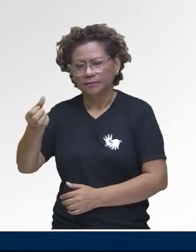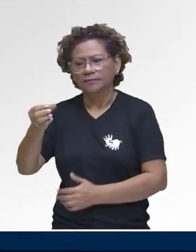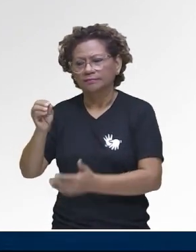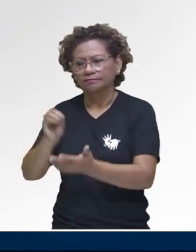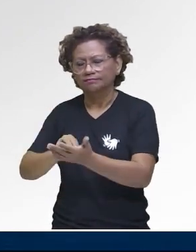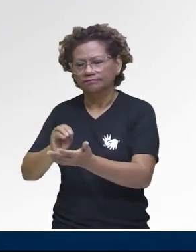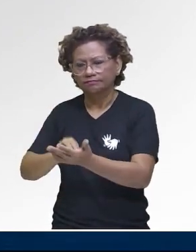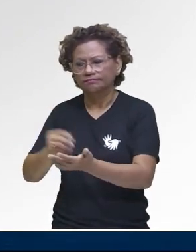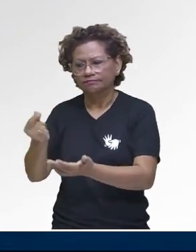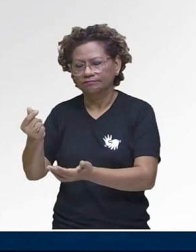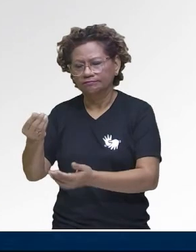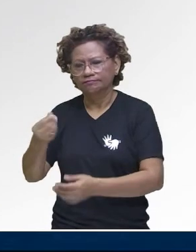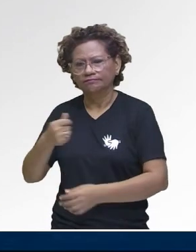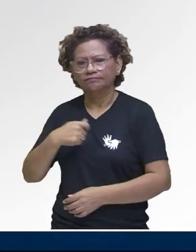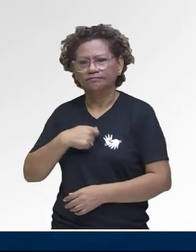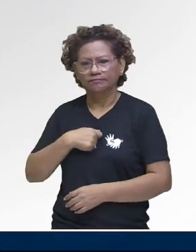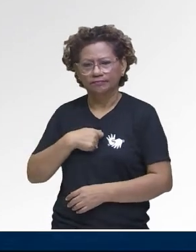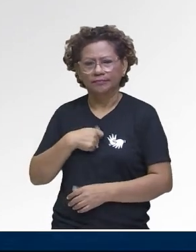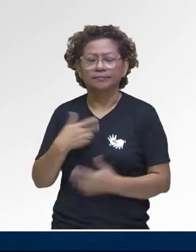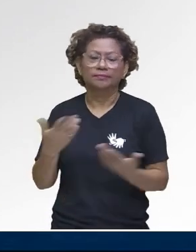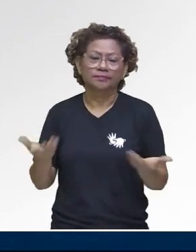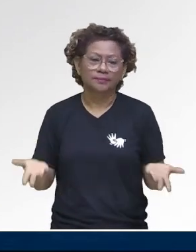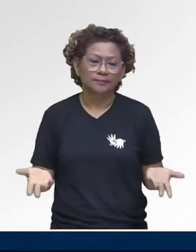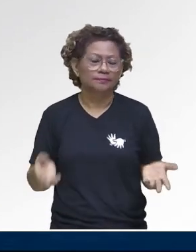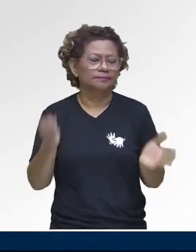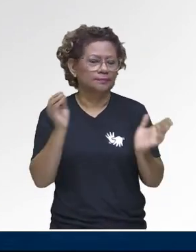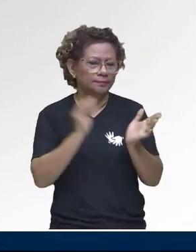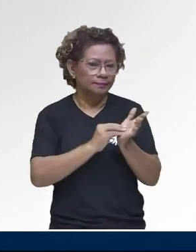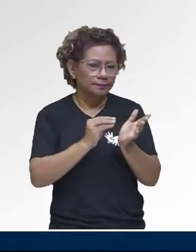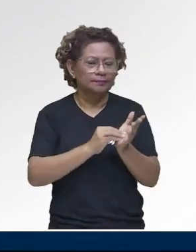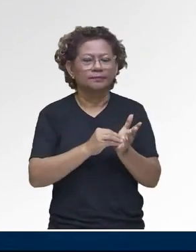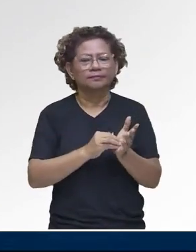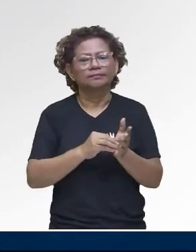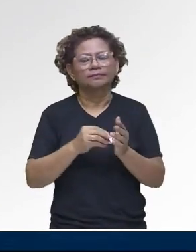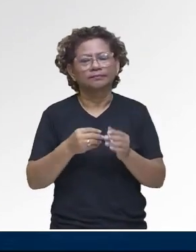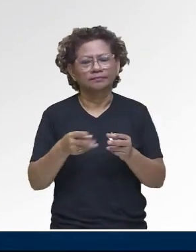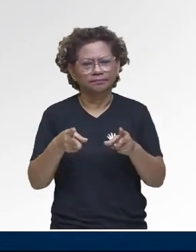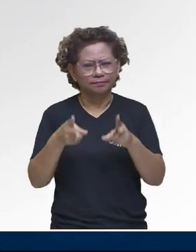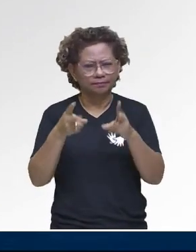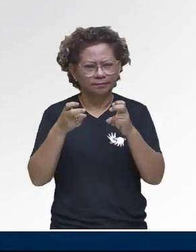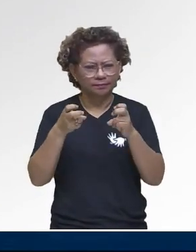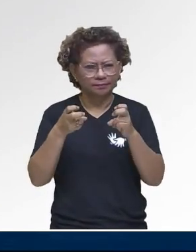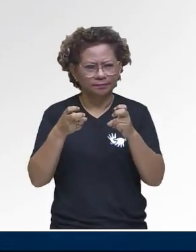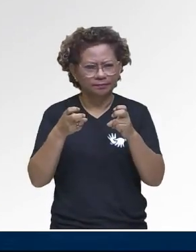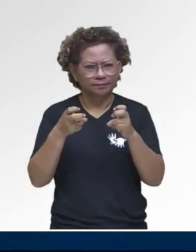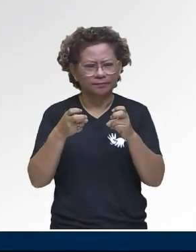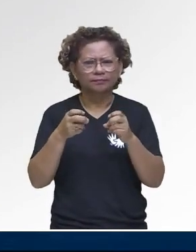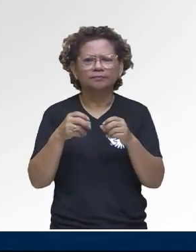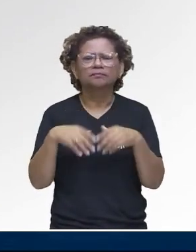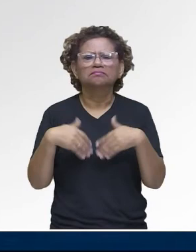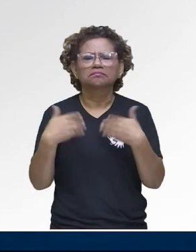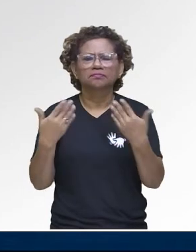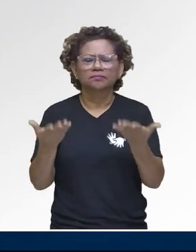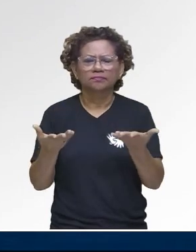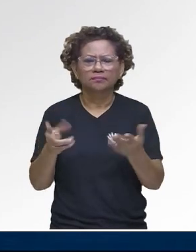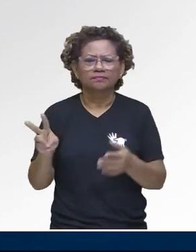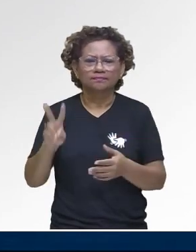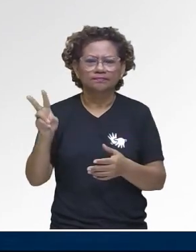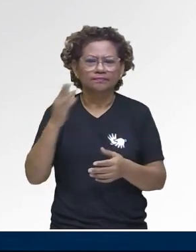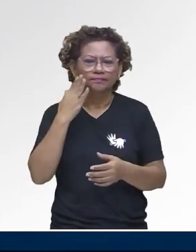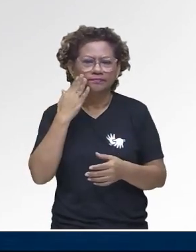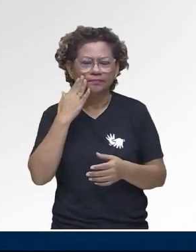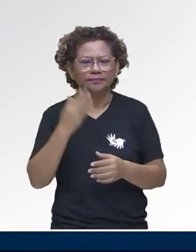saber a quantidade de troco é justamente saber o quê? A diferença. Então, vamos fazer a diferença desses dois valores,